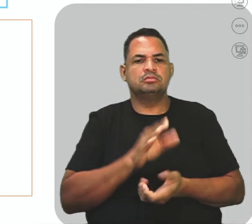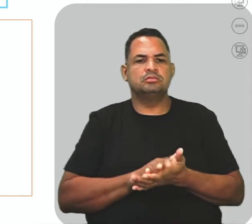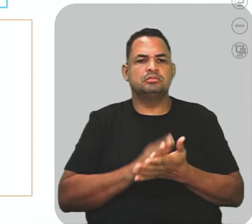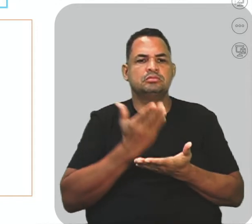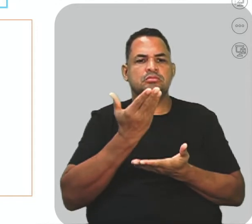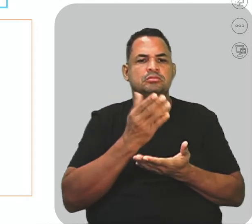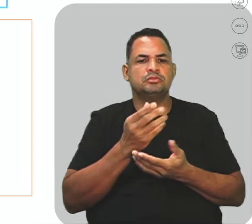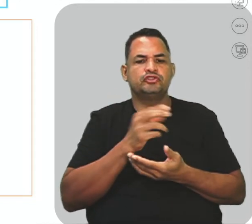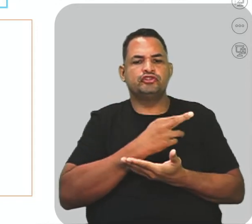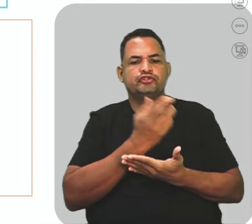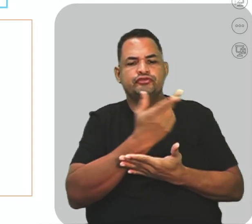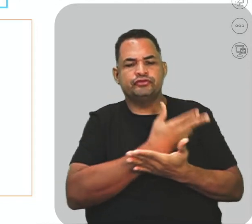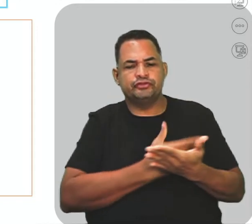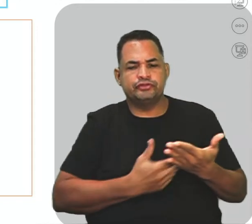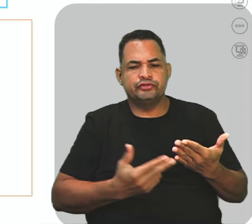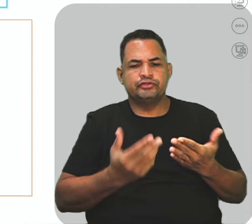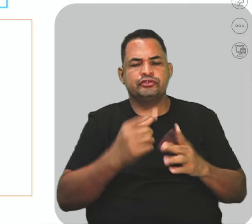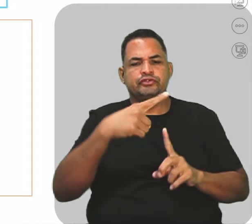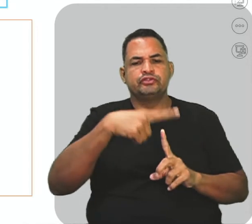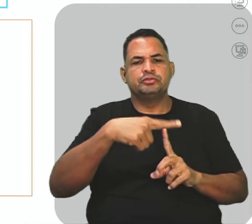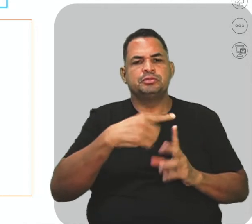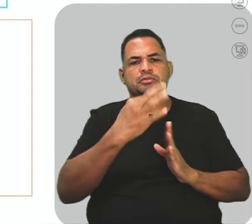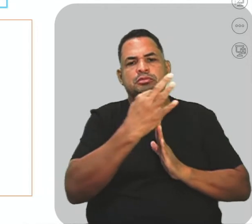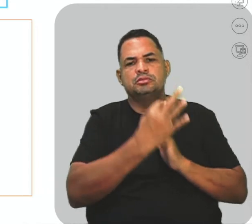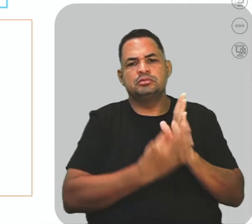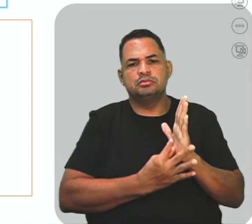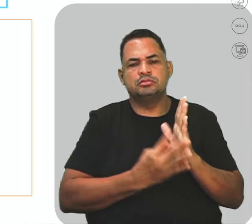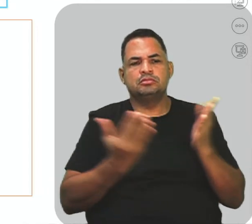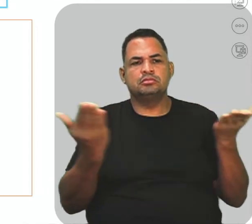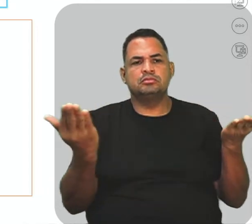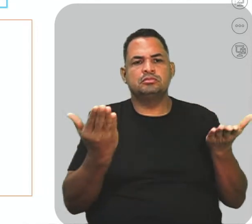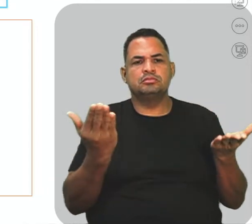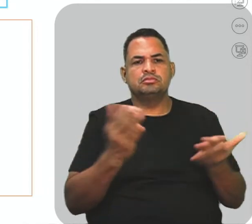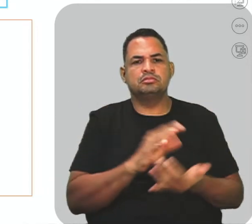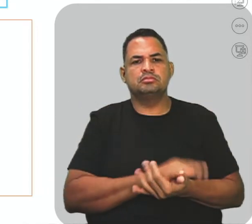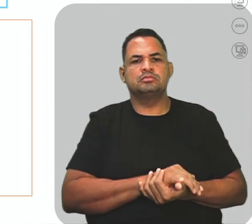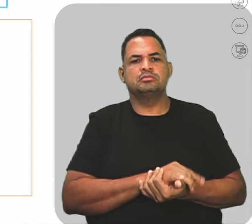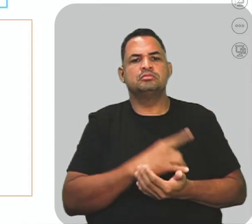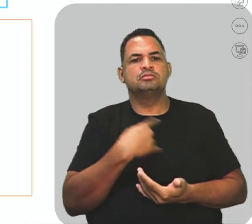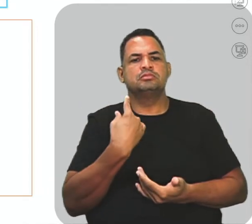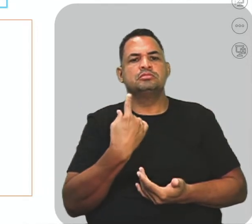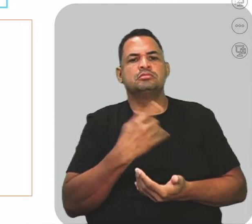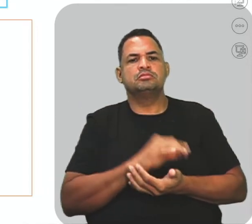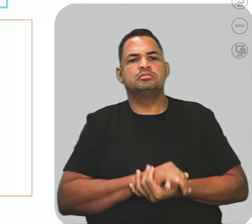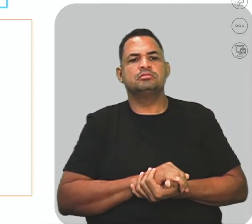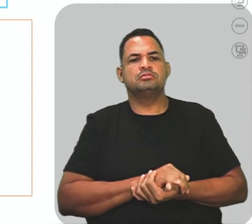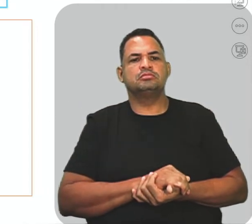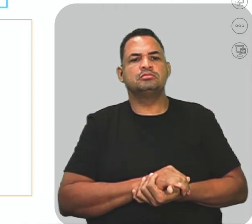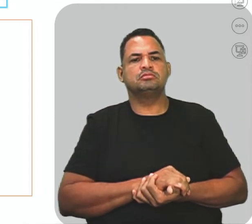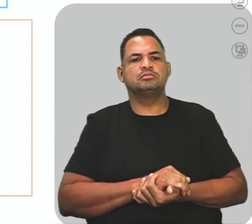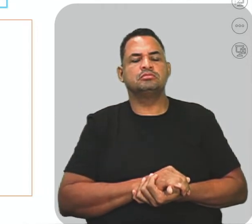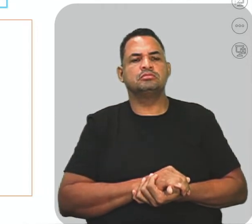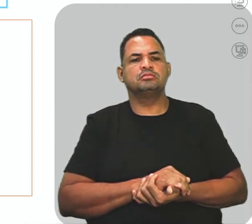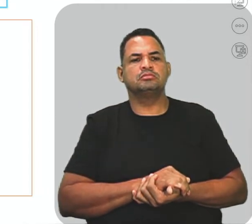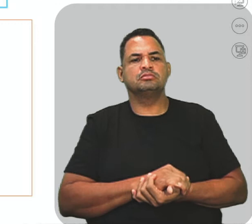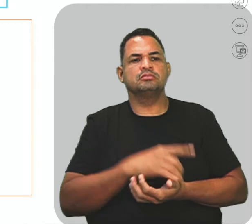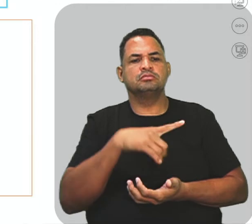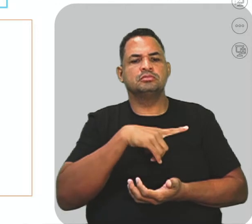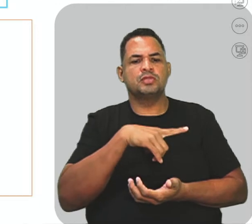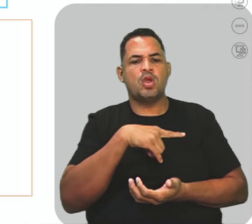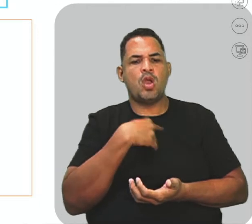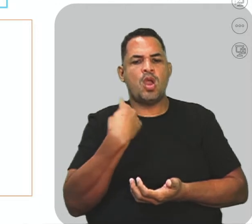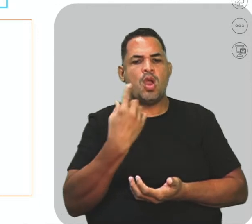gênero permeando a nossa vida e envolvida a nossa língua portuguesa, tá? Estamos